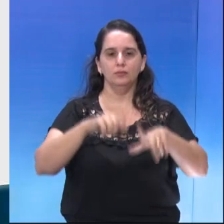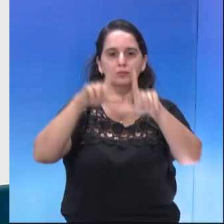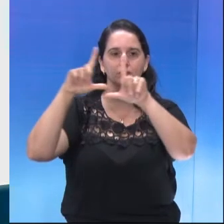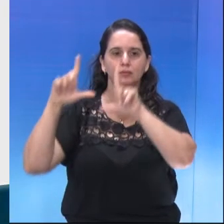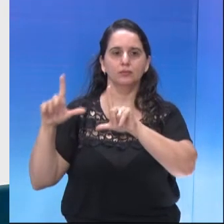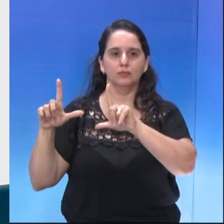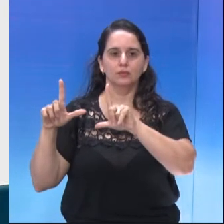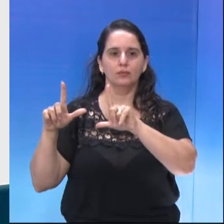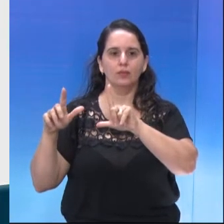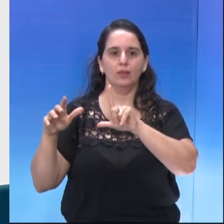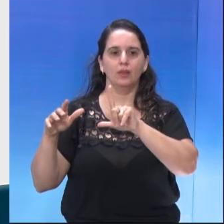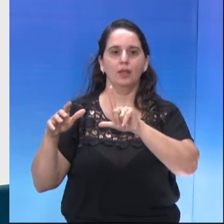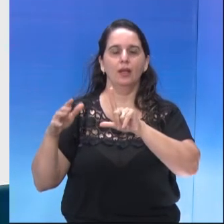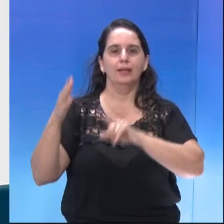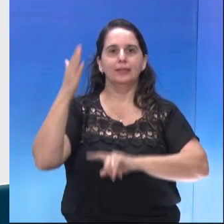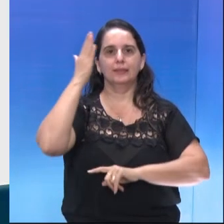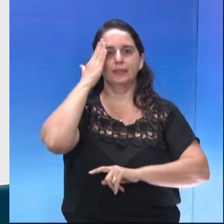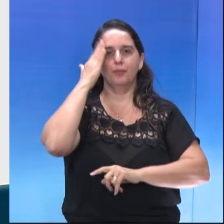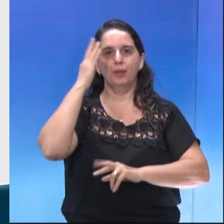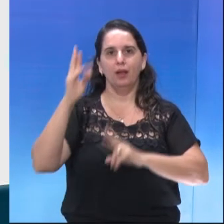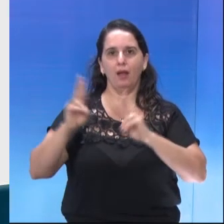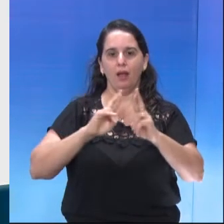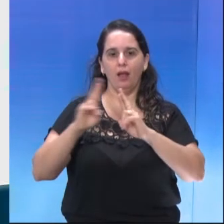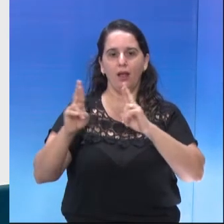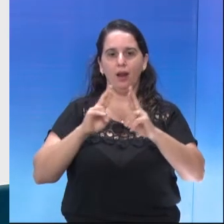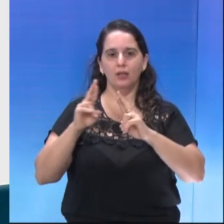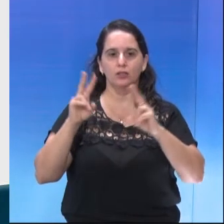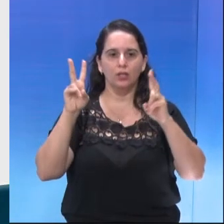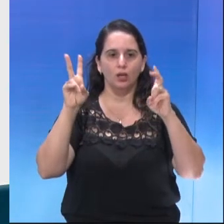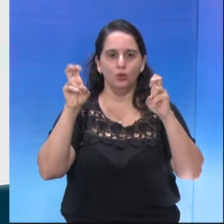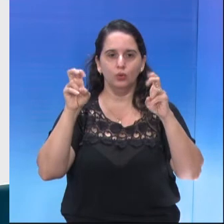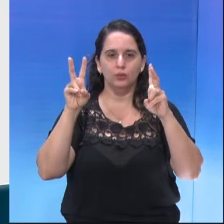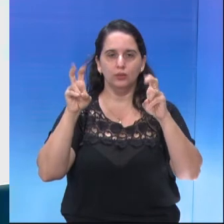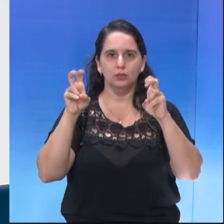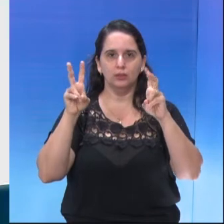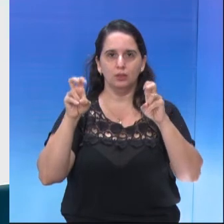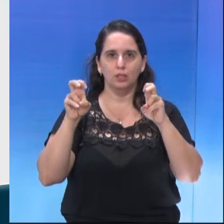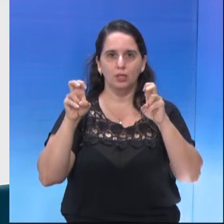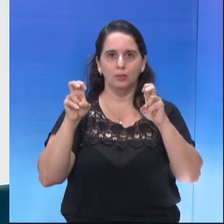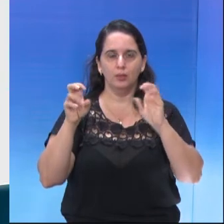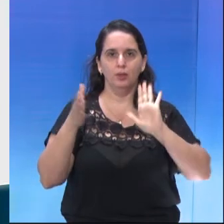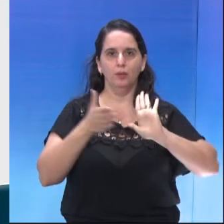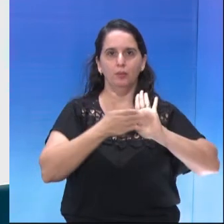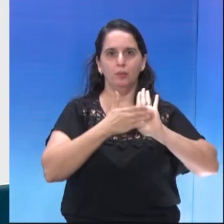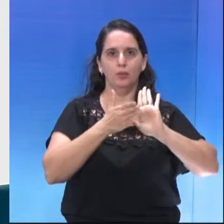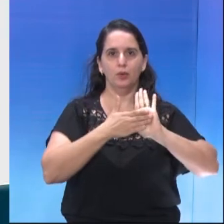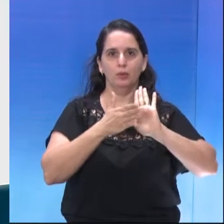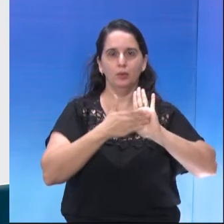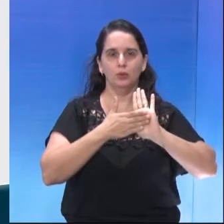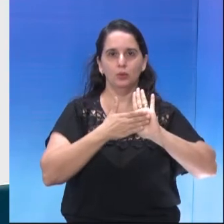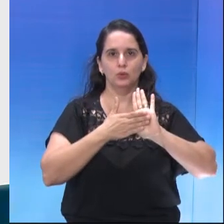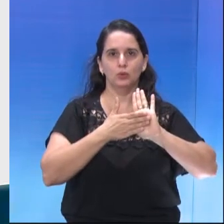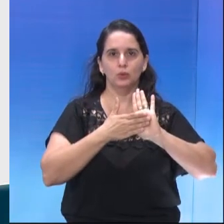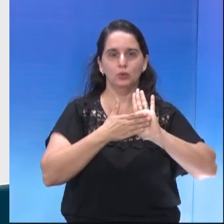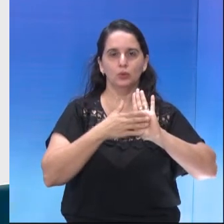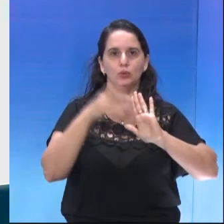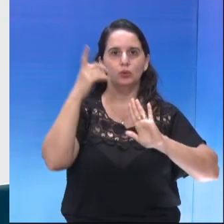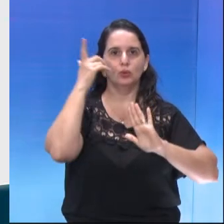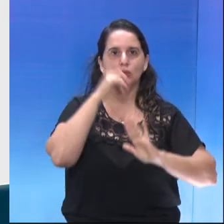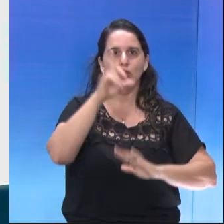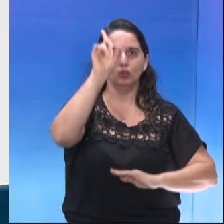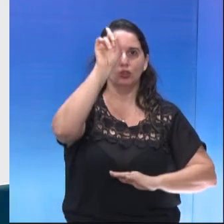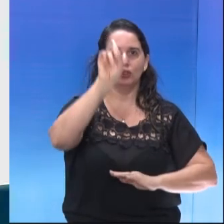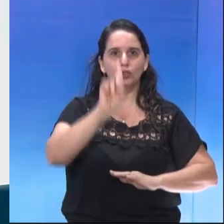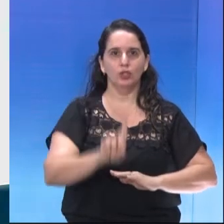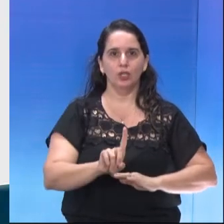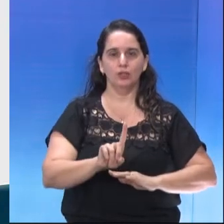Noção de relacionar a temática, ok? Vou voltar aí. Relacionar a temática proposta com a noção de garantia dos